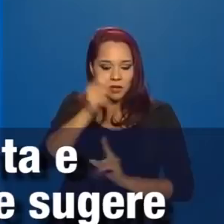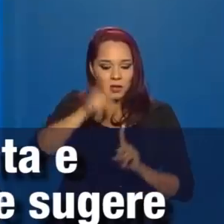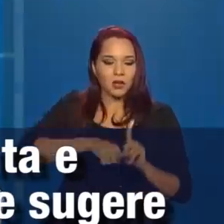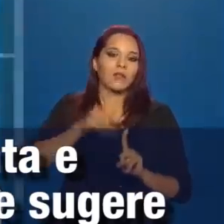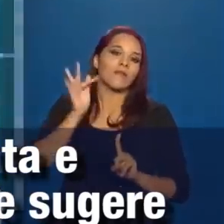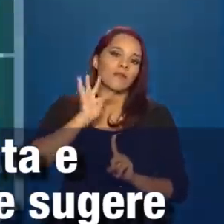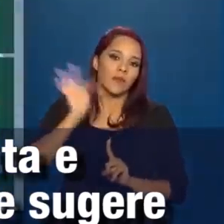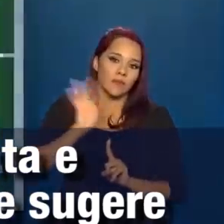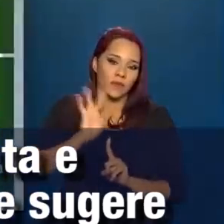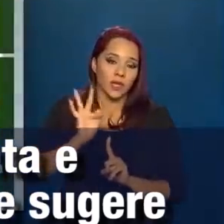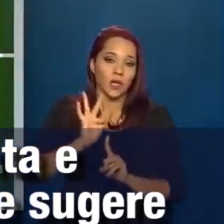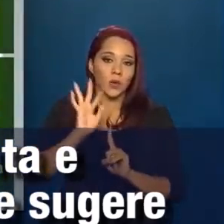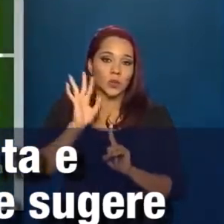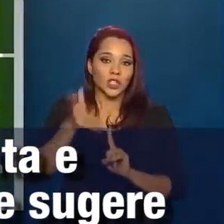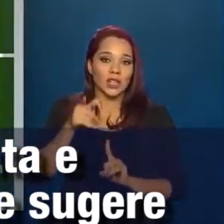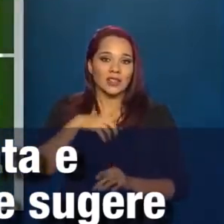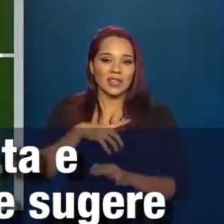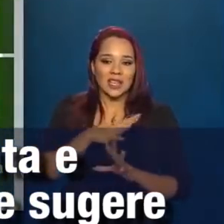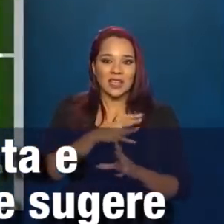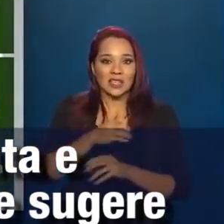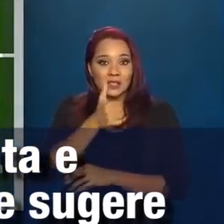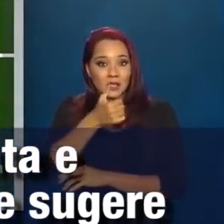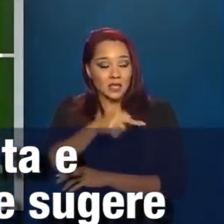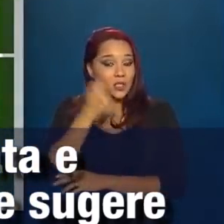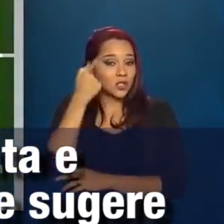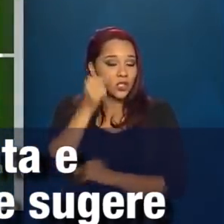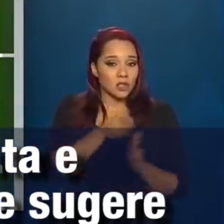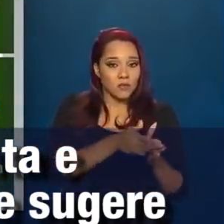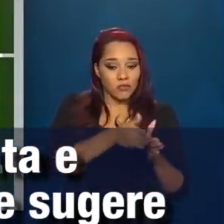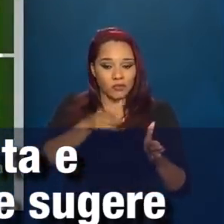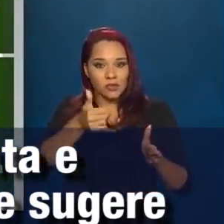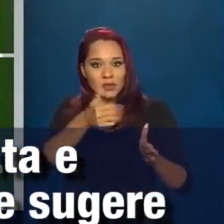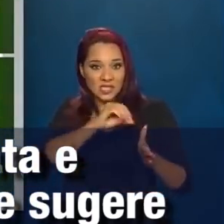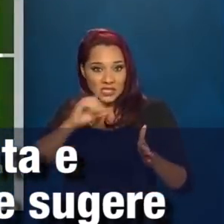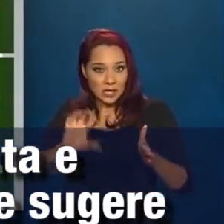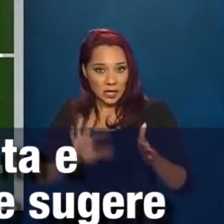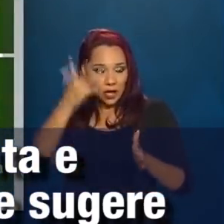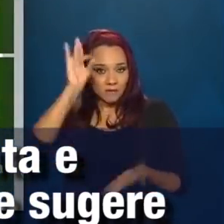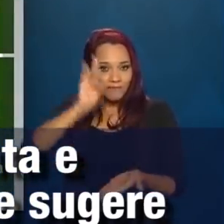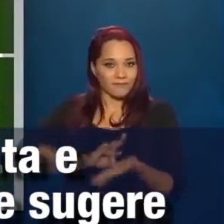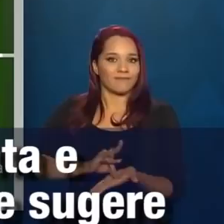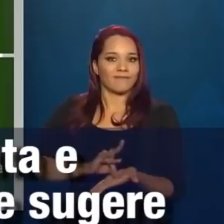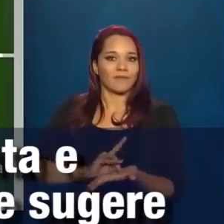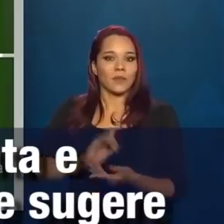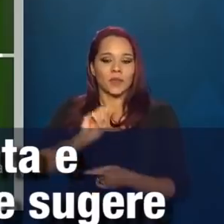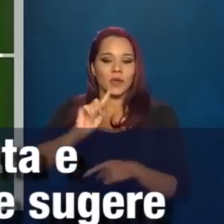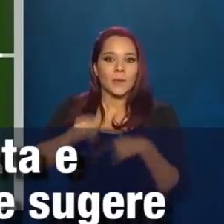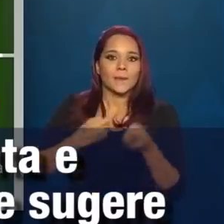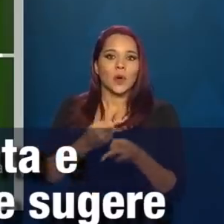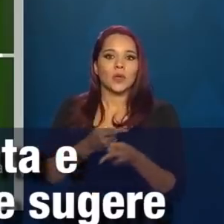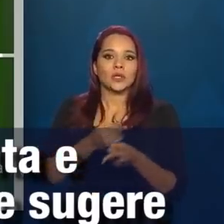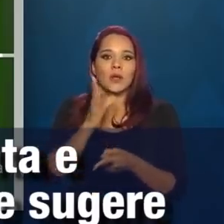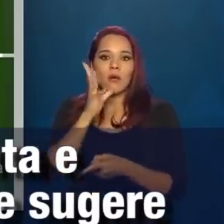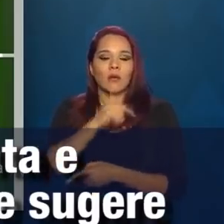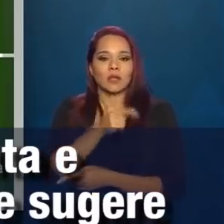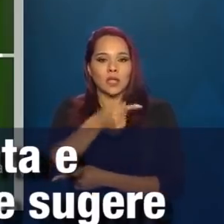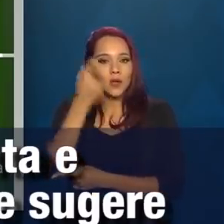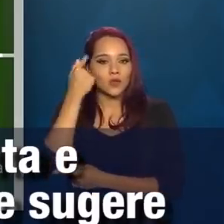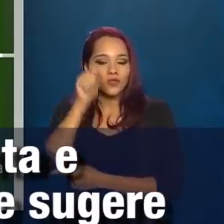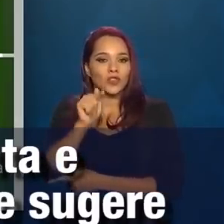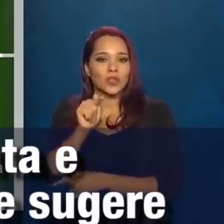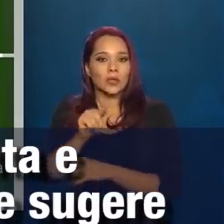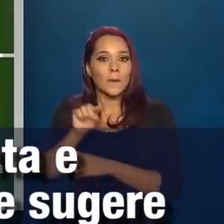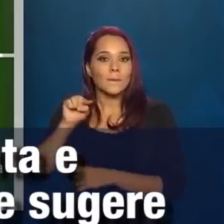fevereiro, nós levamos 17 dias para atingir 100 casos. Depois levamos 7 dias para